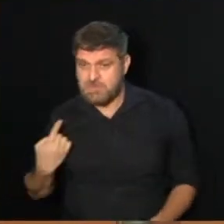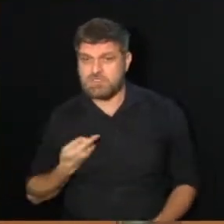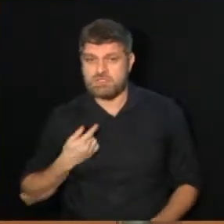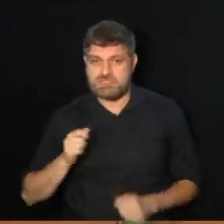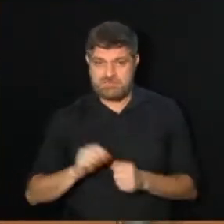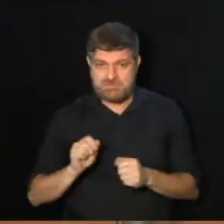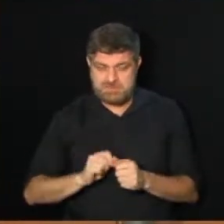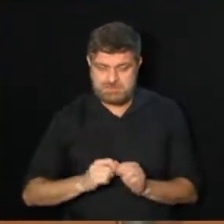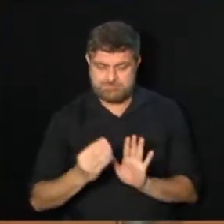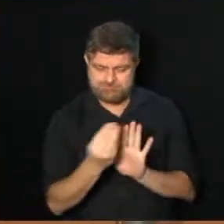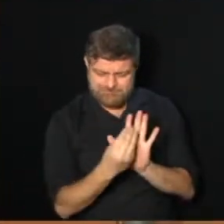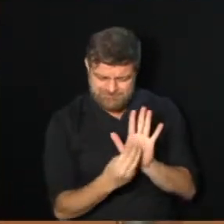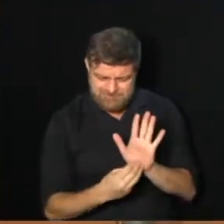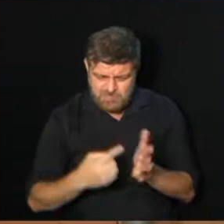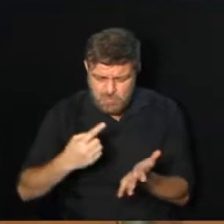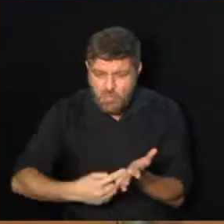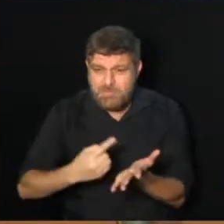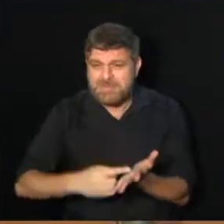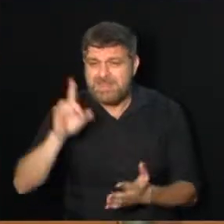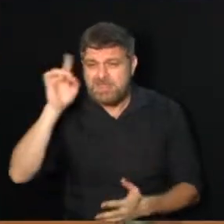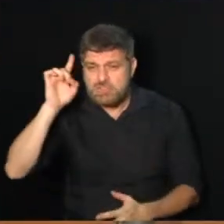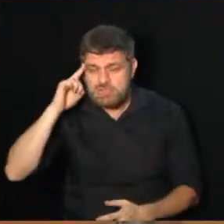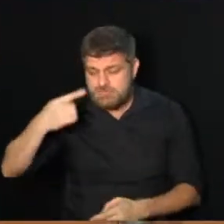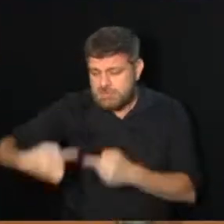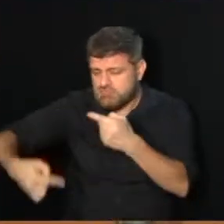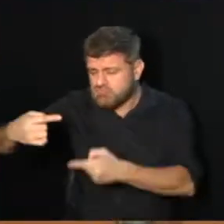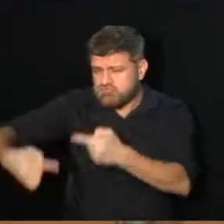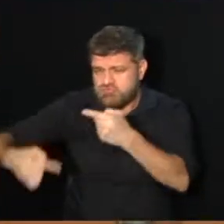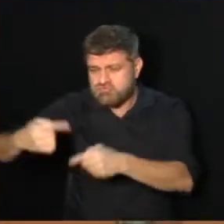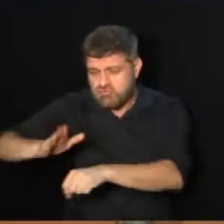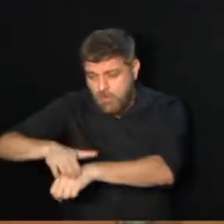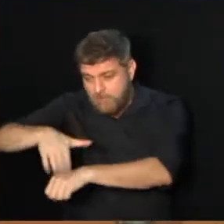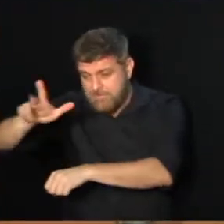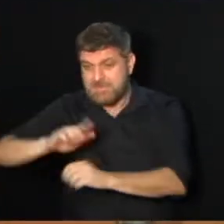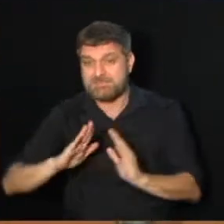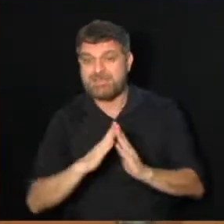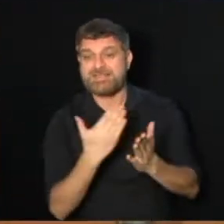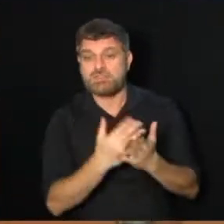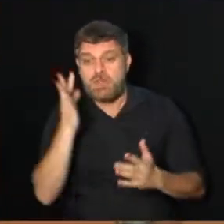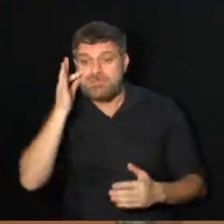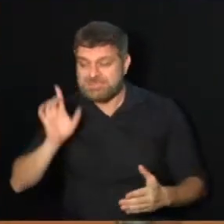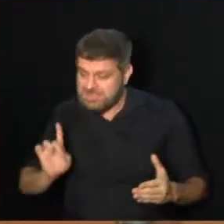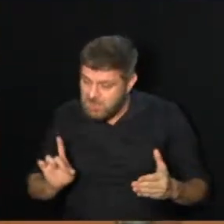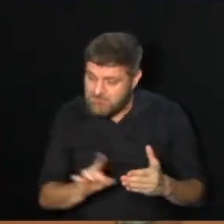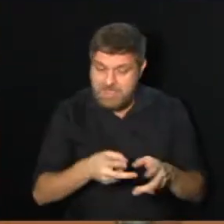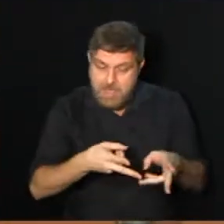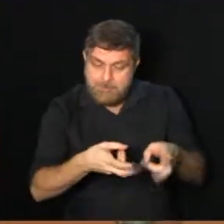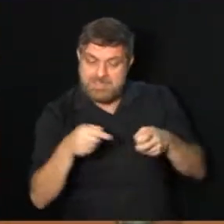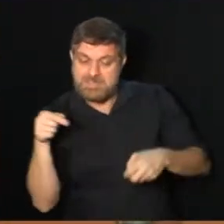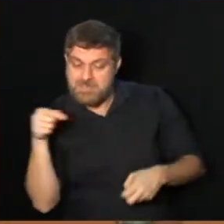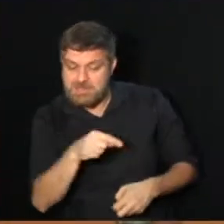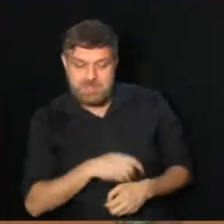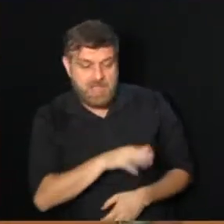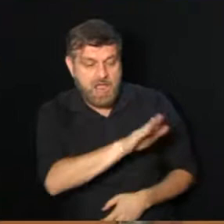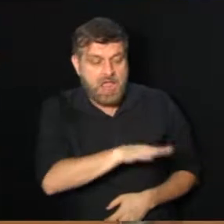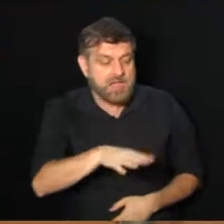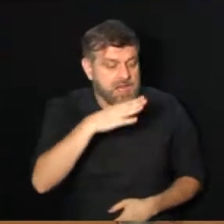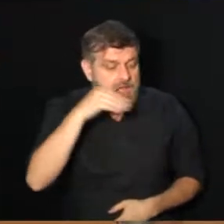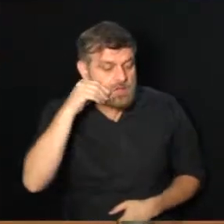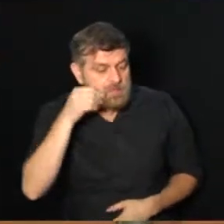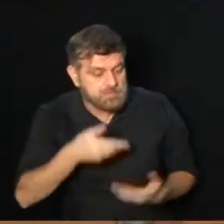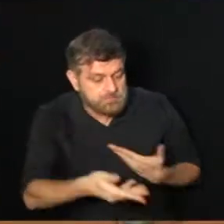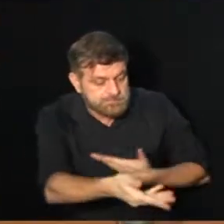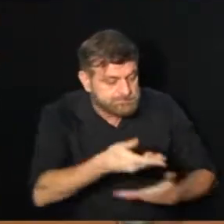uma agenda para a gente construir e discutir isso, mas para ir para as escolas, para saber de fato o que está sendo feito, e ouvir a criança e o adolescente que